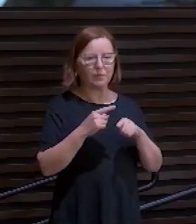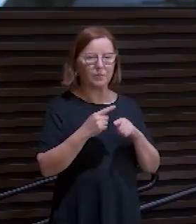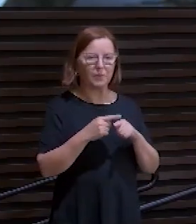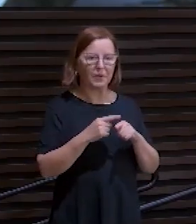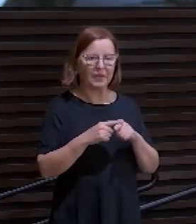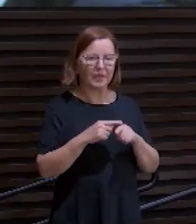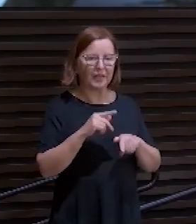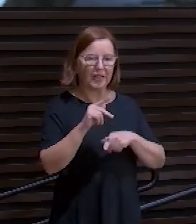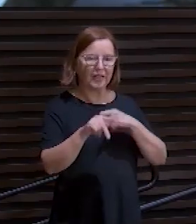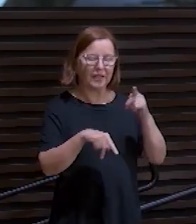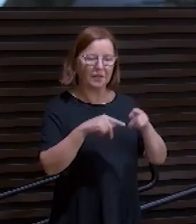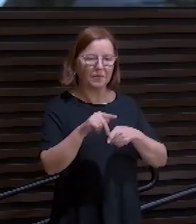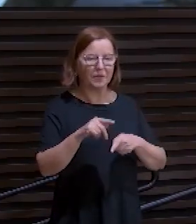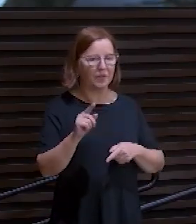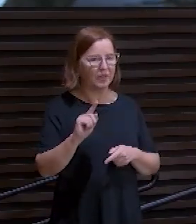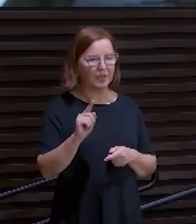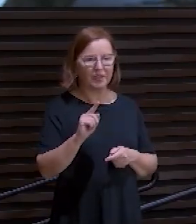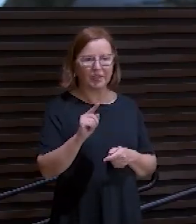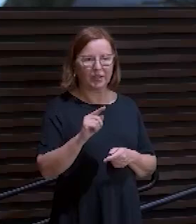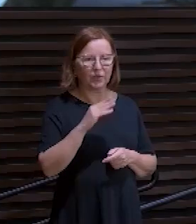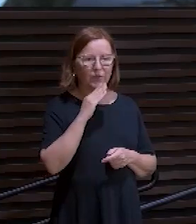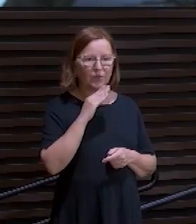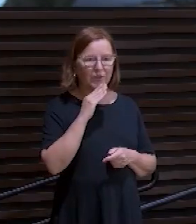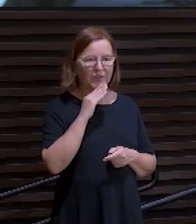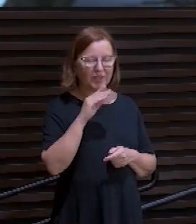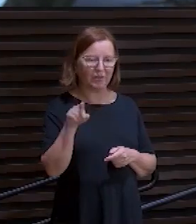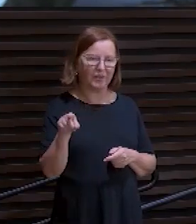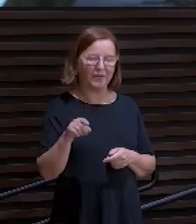não conheciam a Ele.